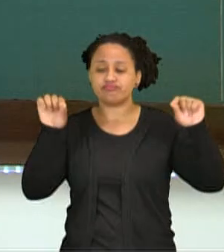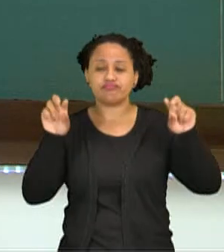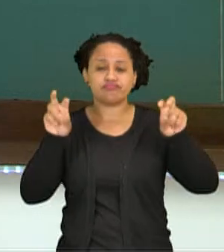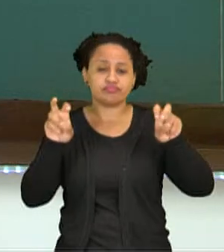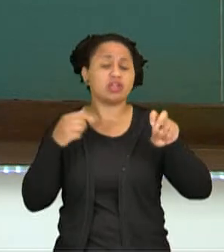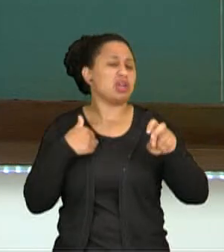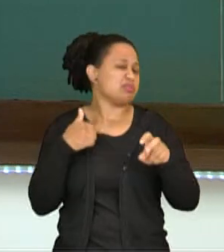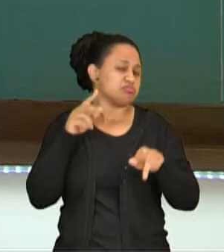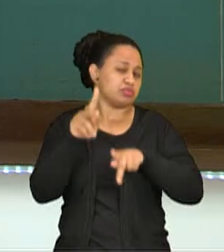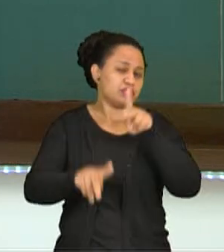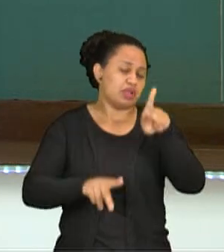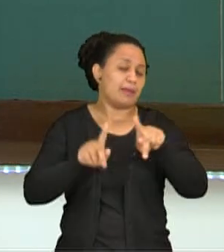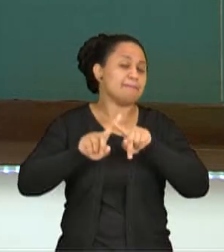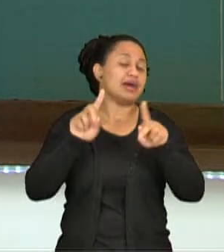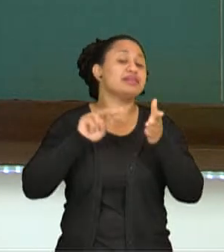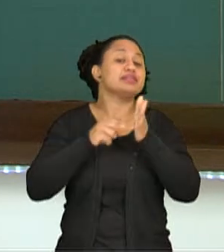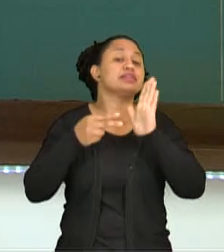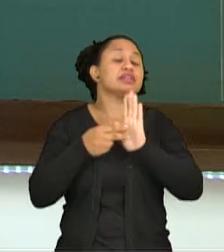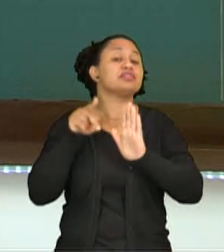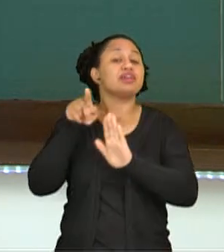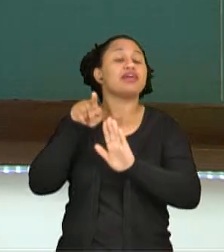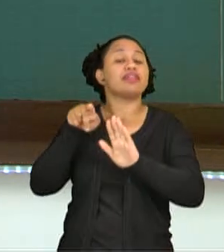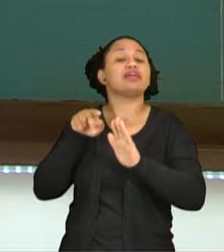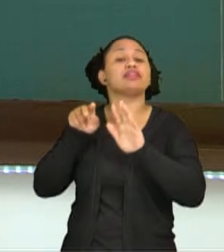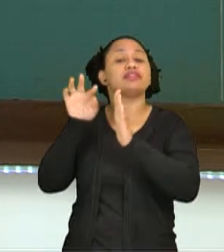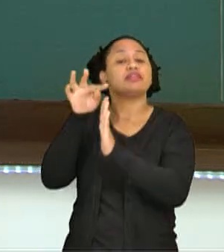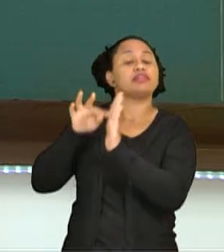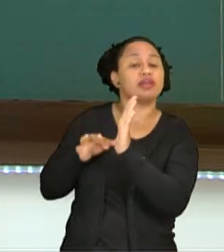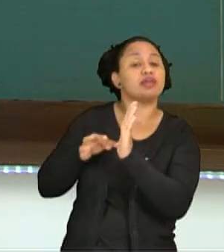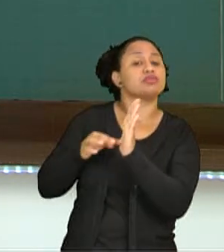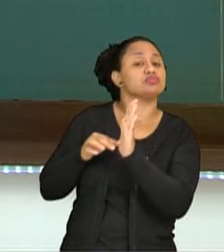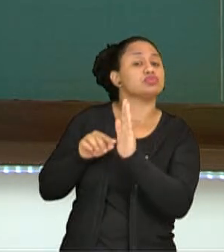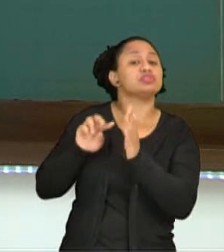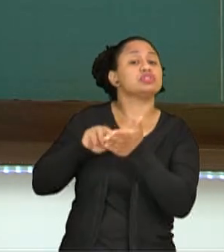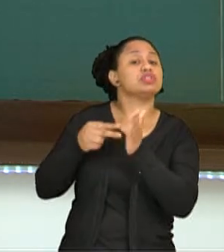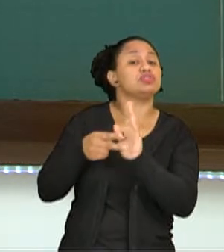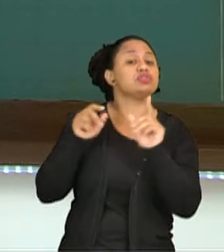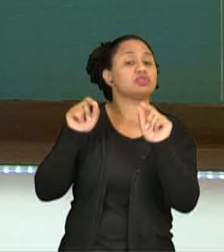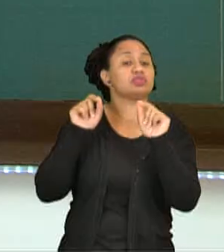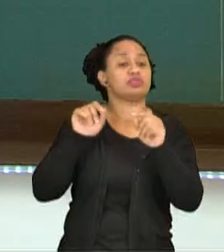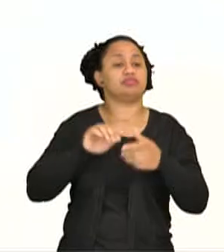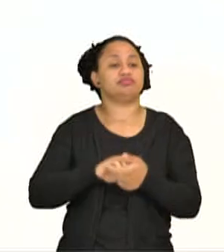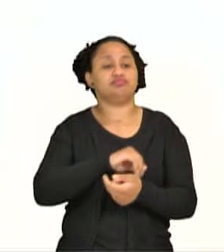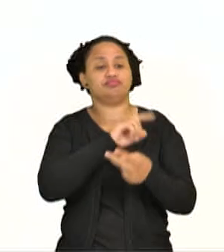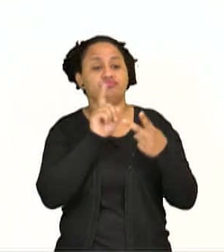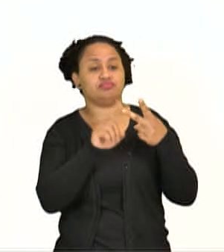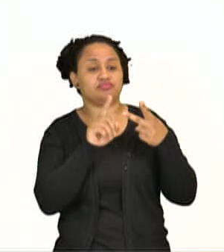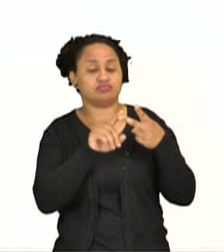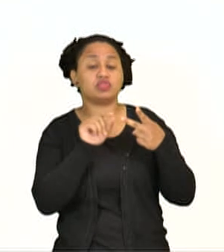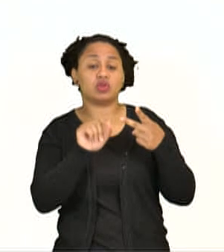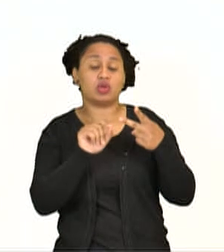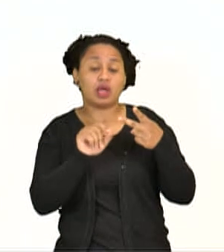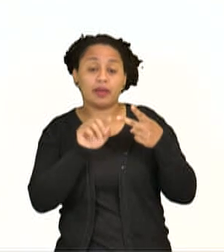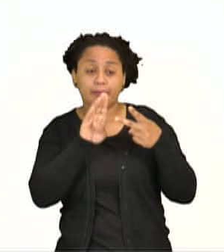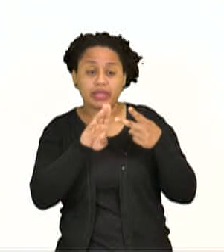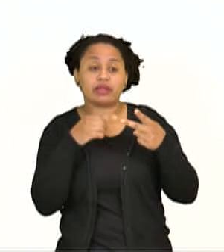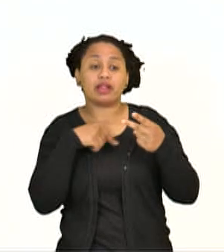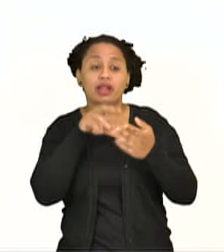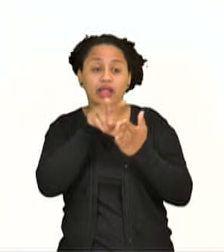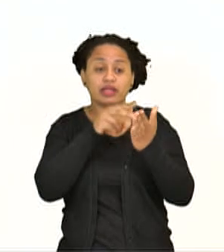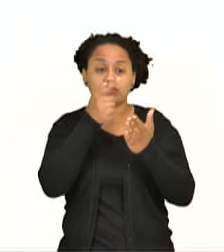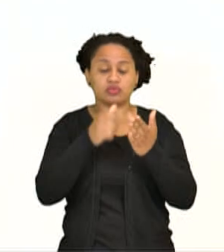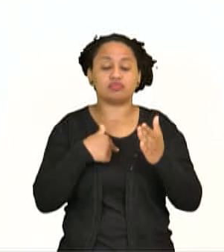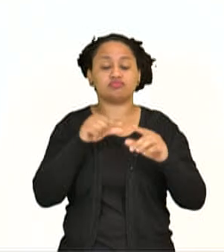popular. Mas o que será que ela significa dentro do texto, dentro deste contexto? A segunda questão, releia.